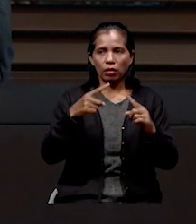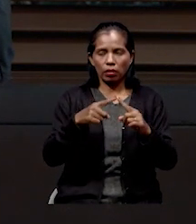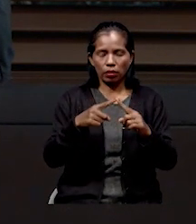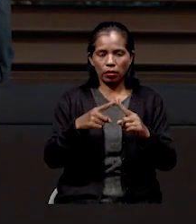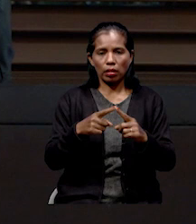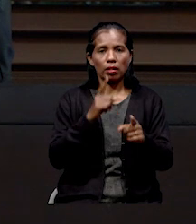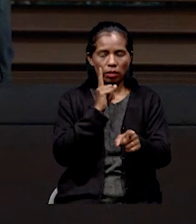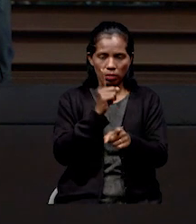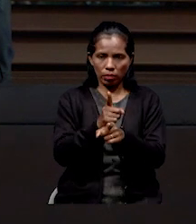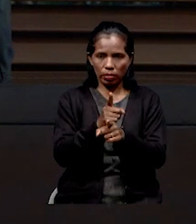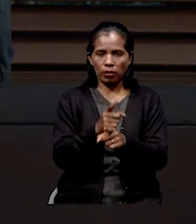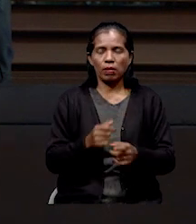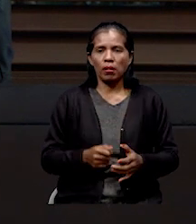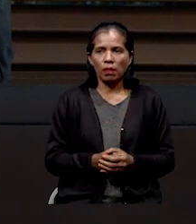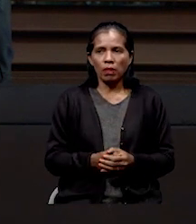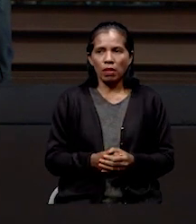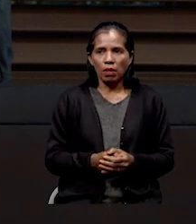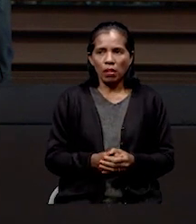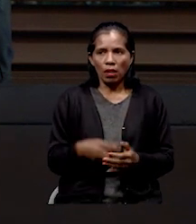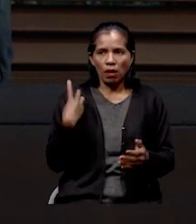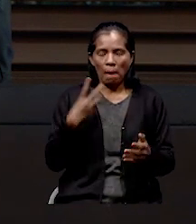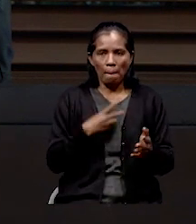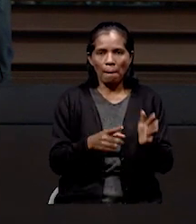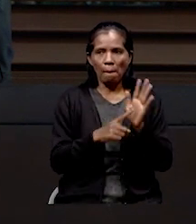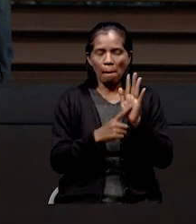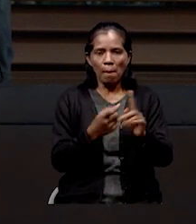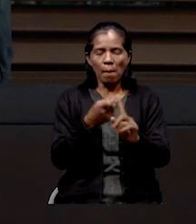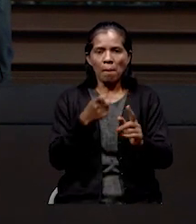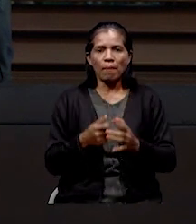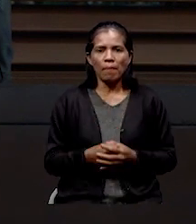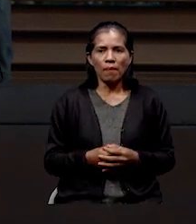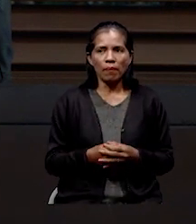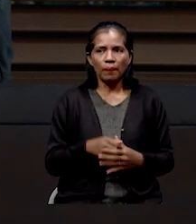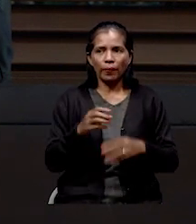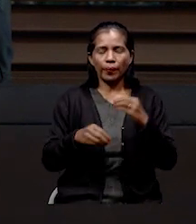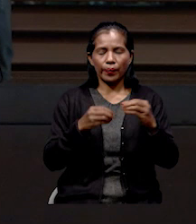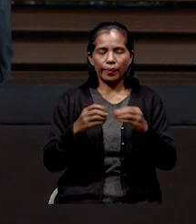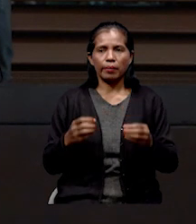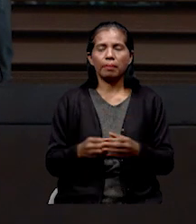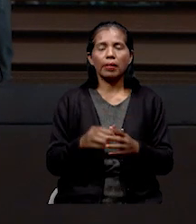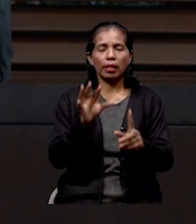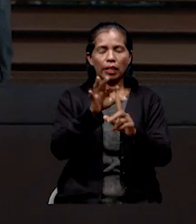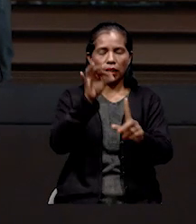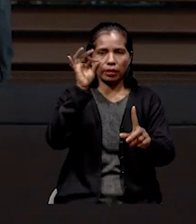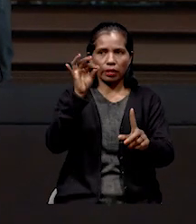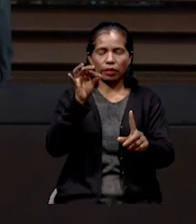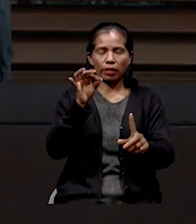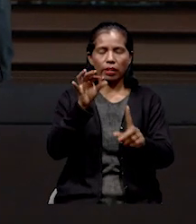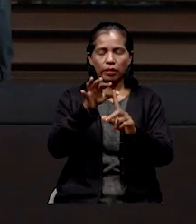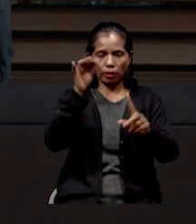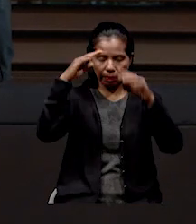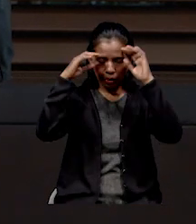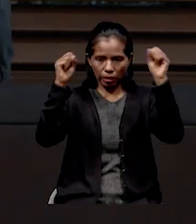los i di sidang ikut lima maka pertama sama si tribunal rekursinya kono bah resultar elisang presidensial